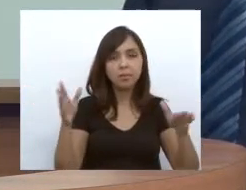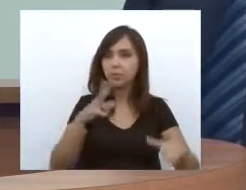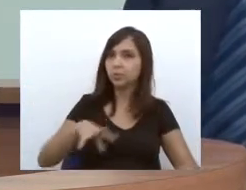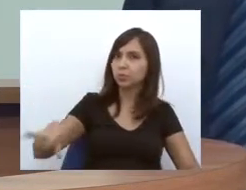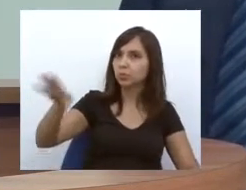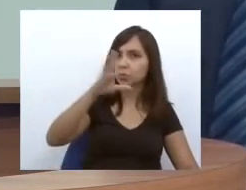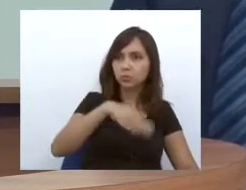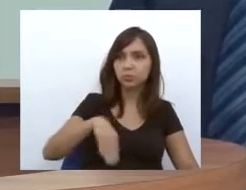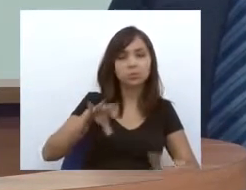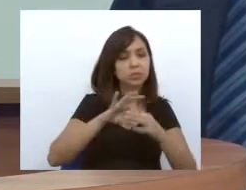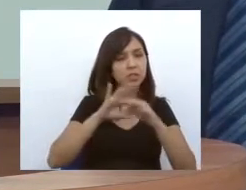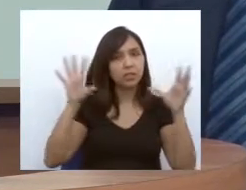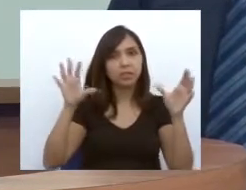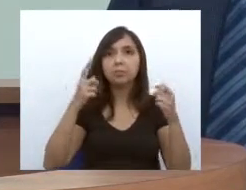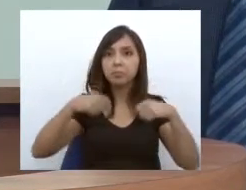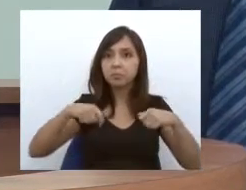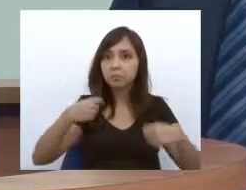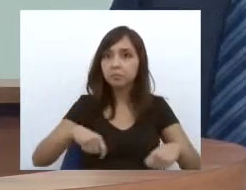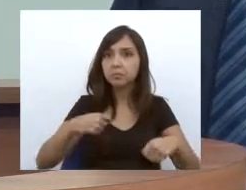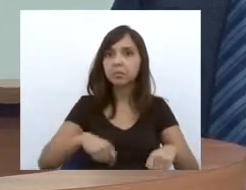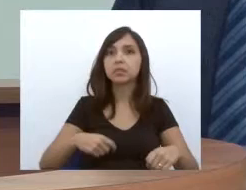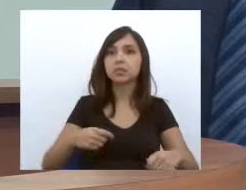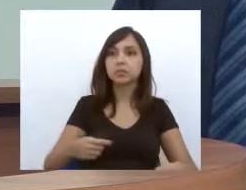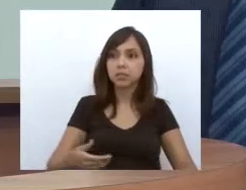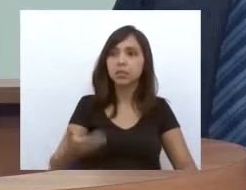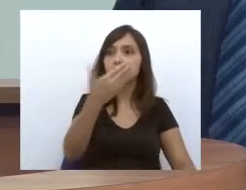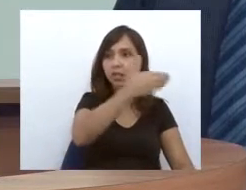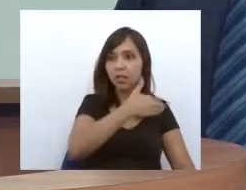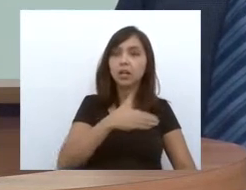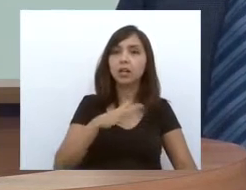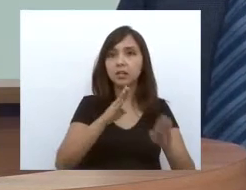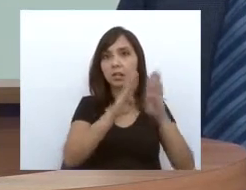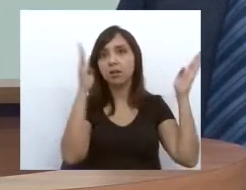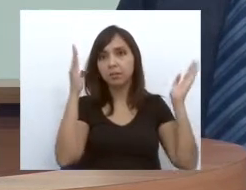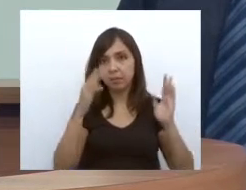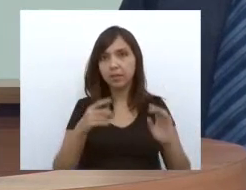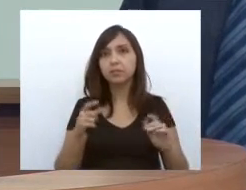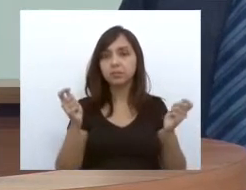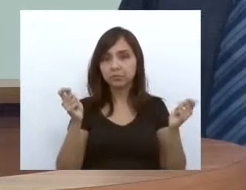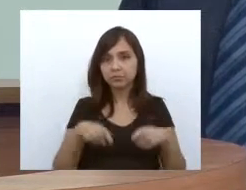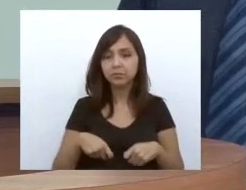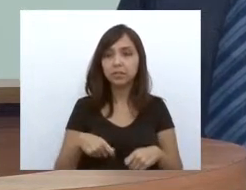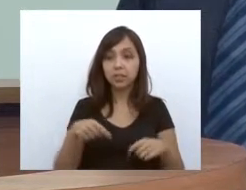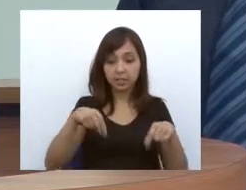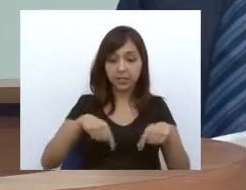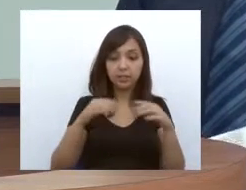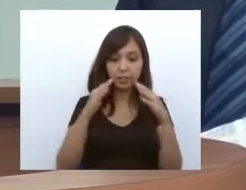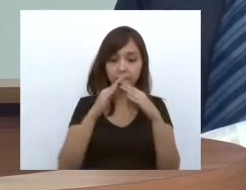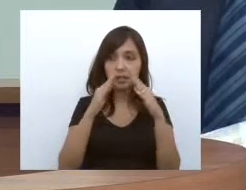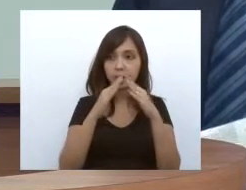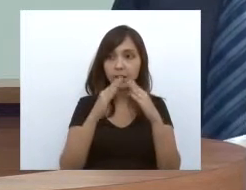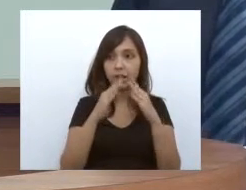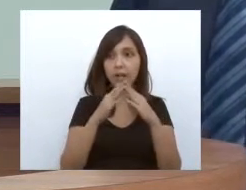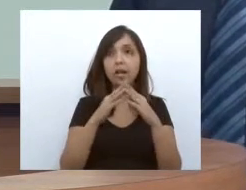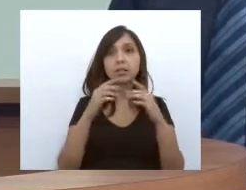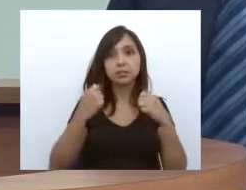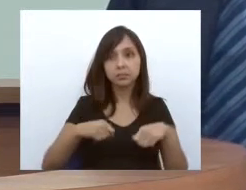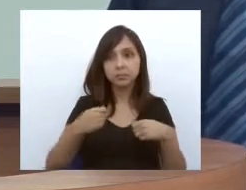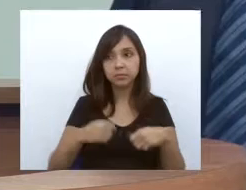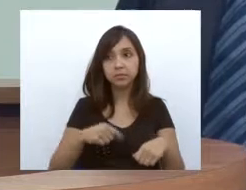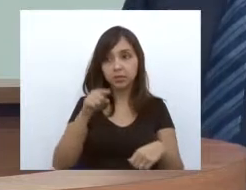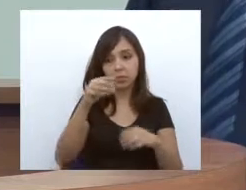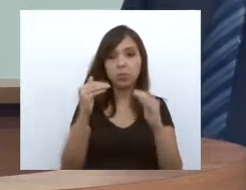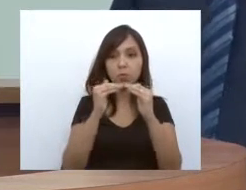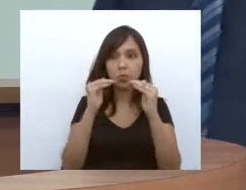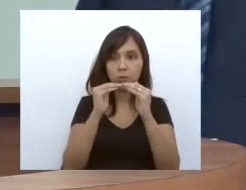mundo, está lá. O que precisarem usar, usufruir, está lá aberto. E essa casa, presidente, deve sim, e aí eu